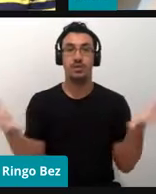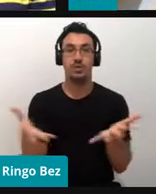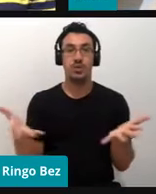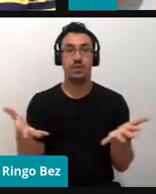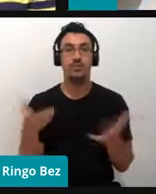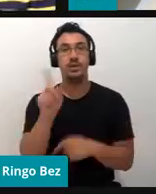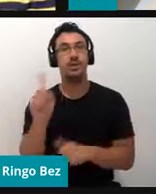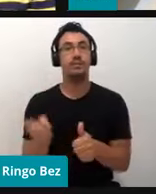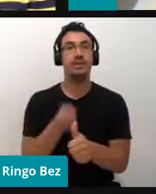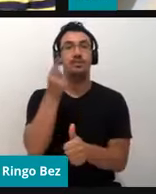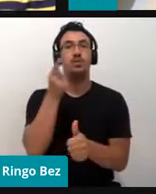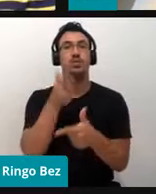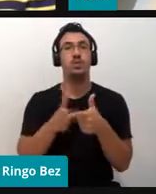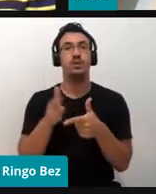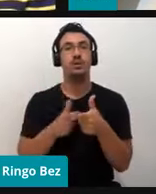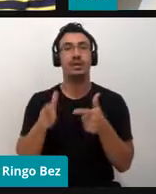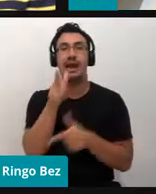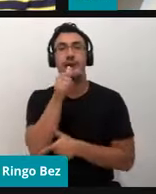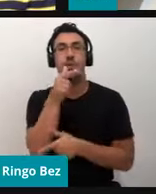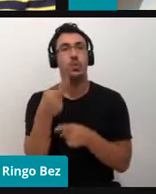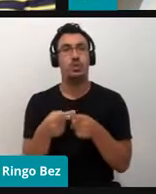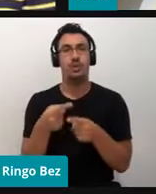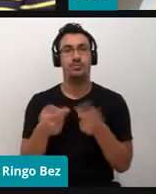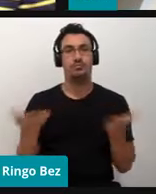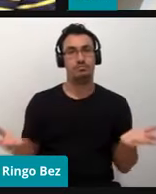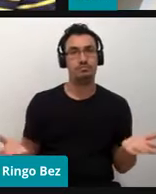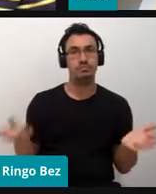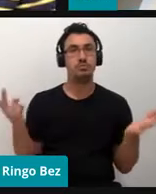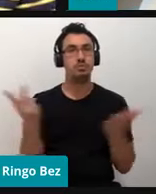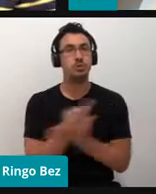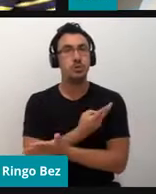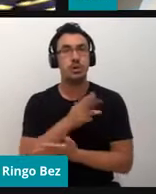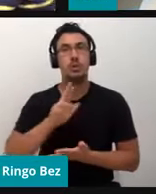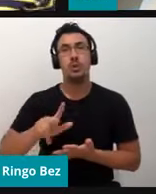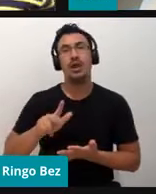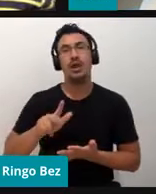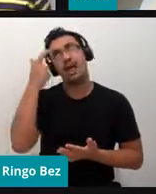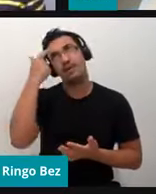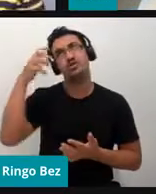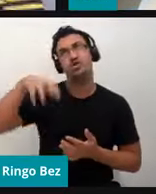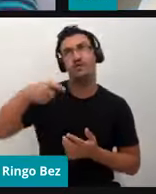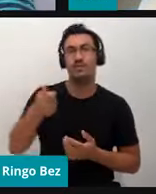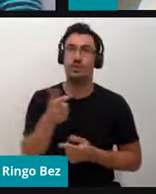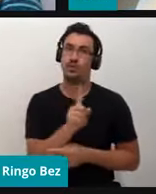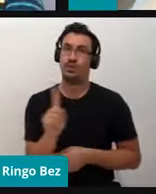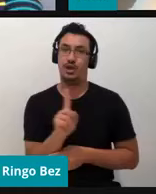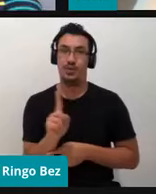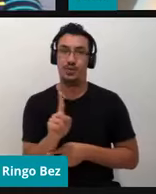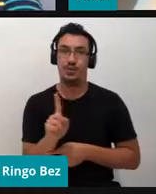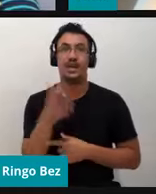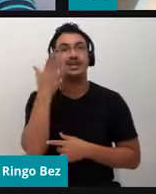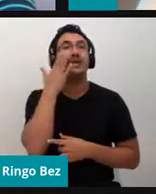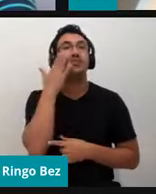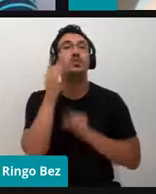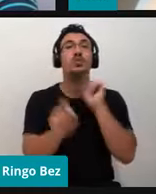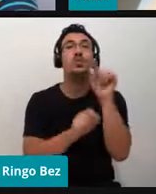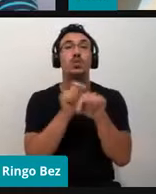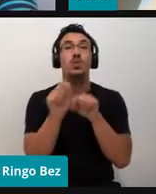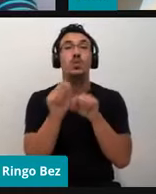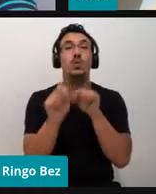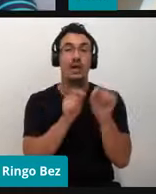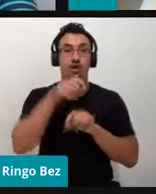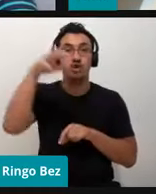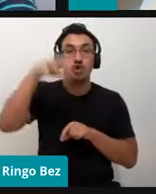causa dessa crise hídrica. Bom, o que está acontecendo não é que está chovendo menos, como nós mostramos. O que está acontecendo é que o regime de chuvas